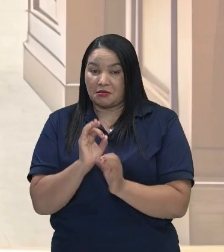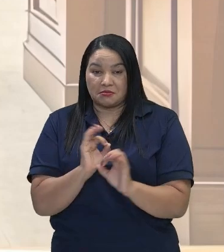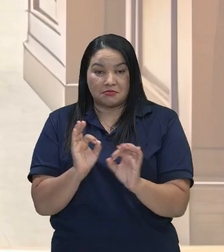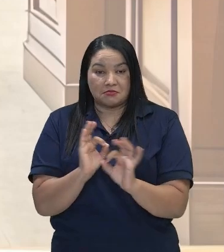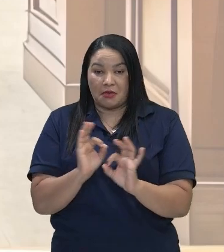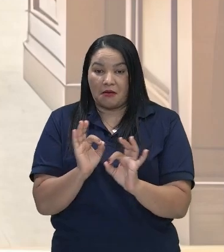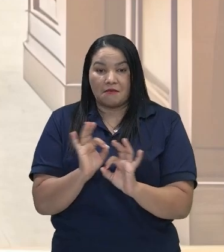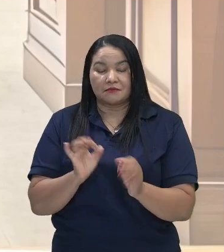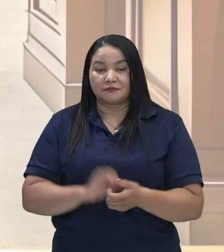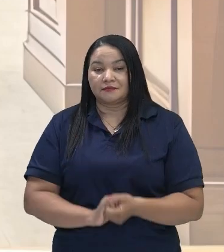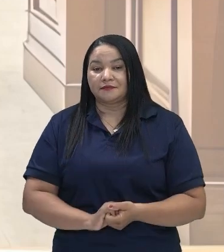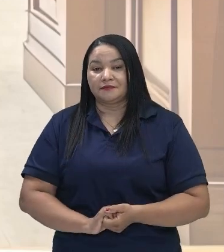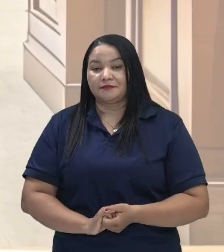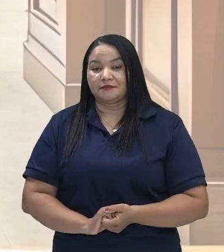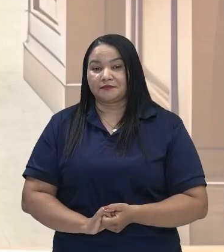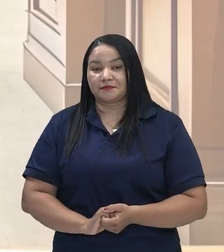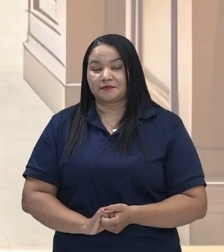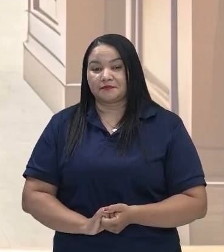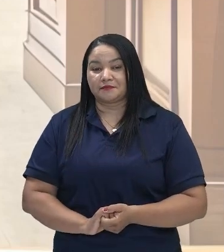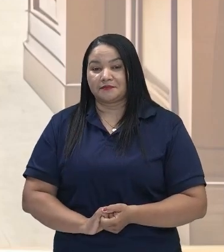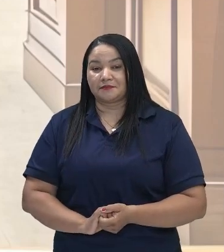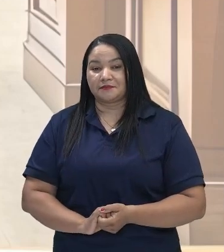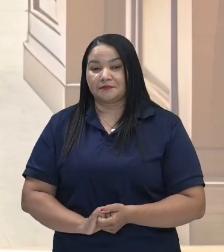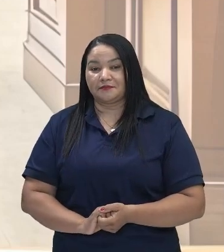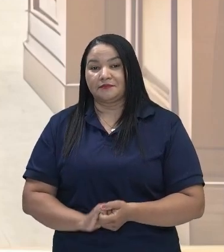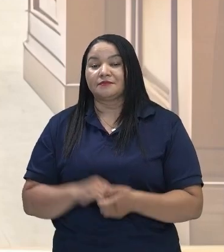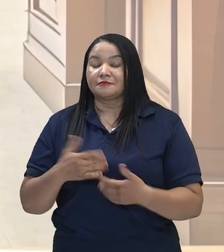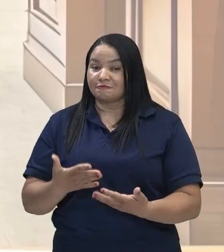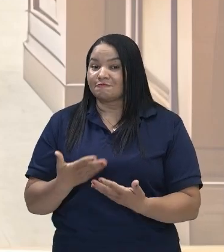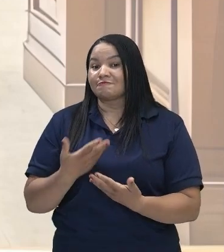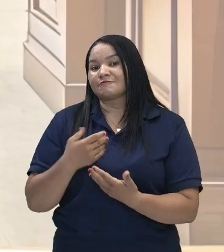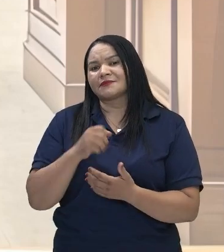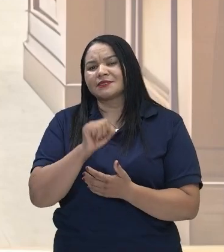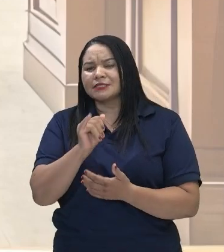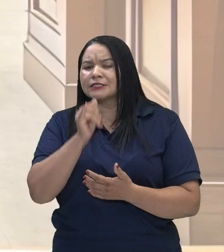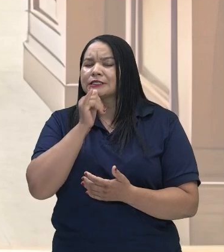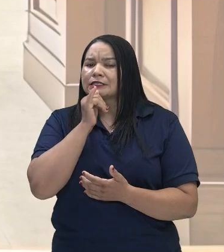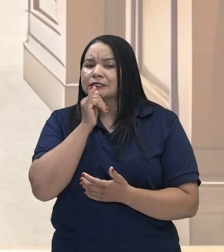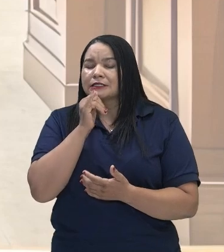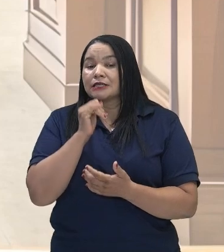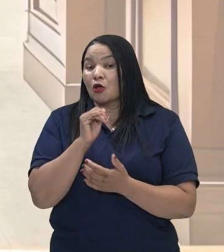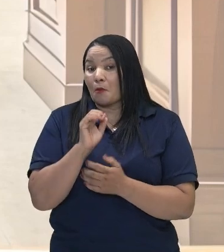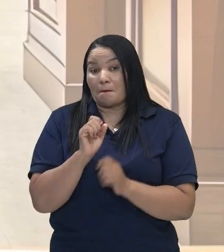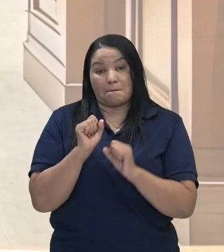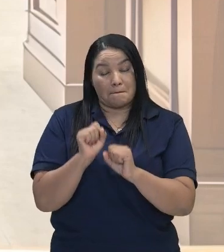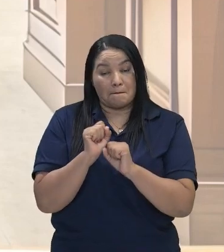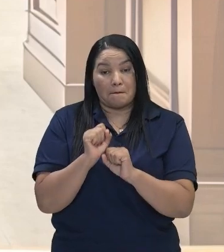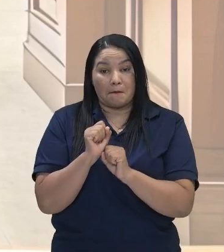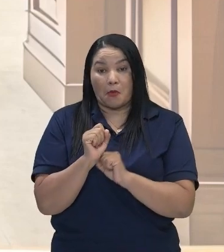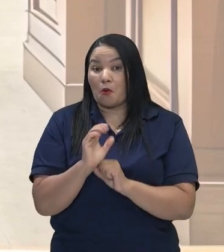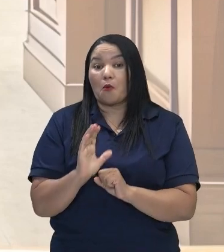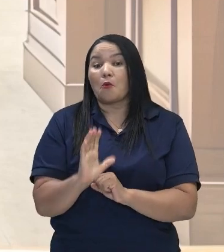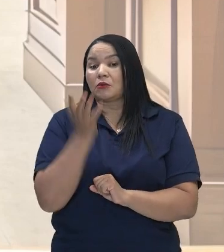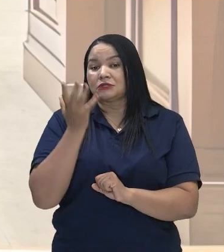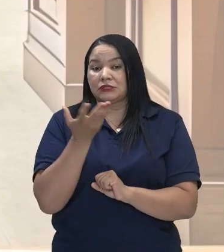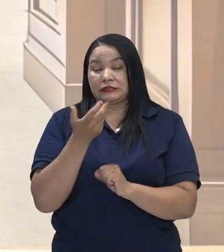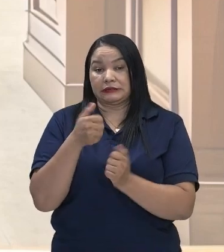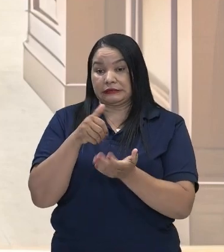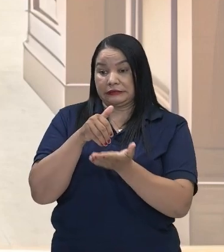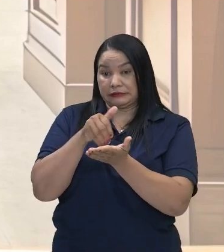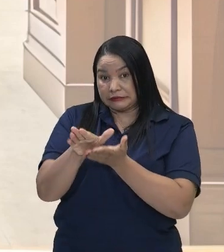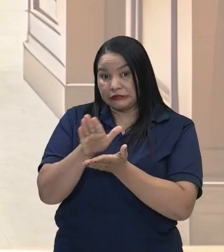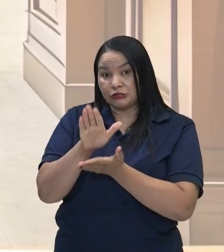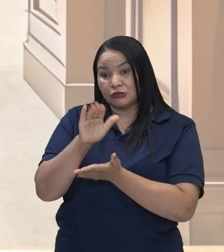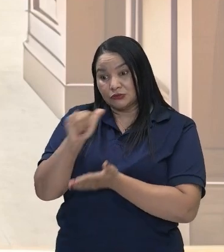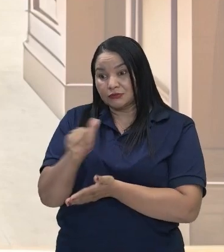citados, não é isso? Isso mesmo. O que seria um exemplo, nós poderíamos dizer assim, do que pode ocasionar uma demissão por justa causa, de uma maneira assim bem aberta para os nossos